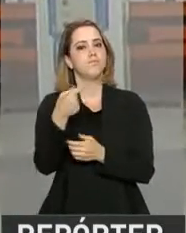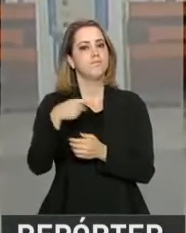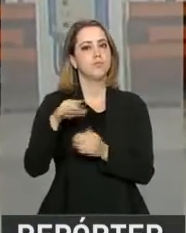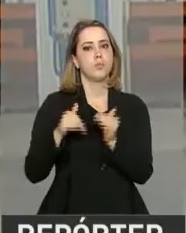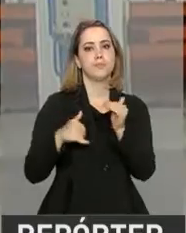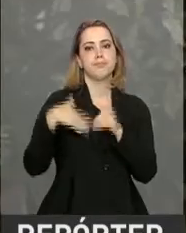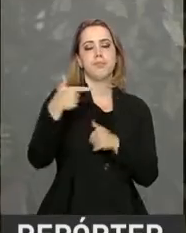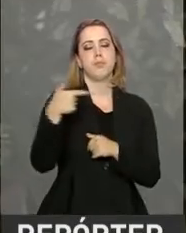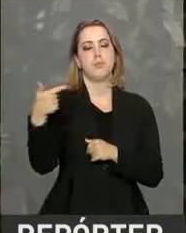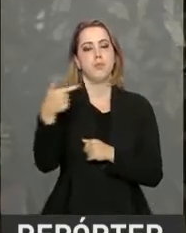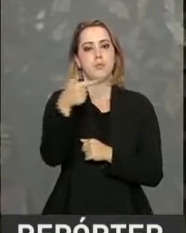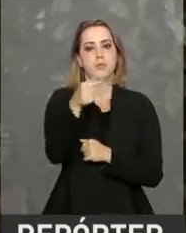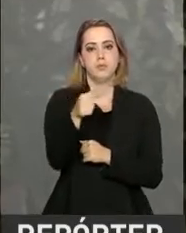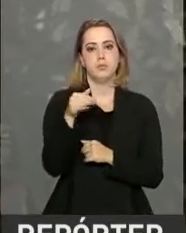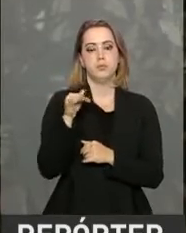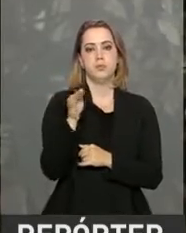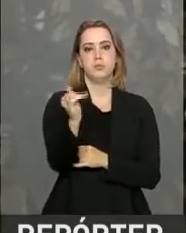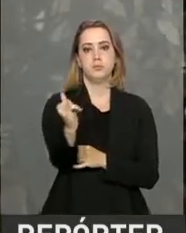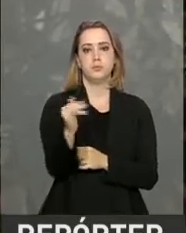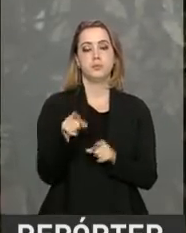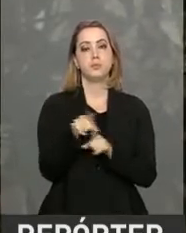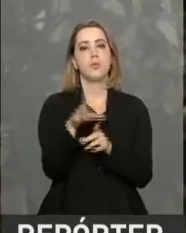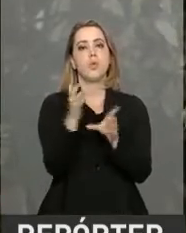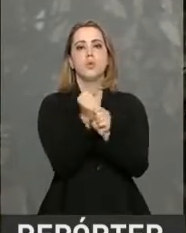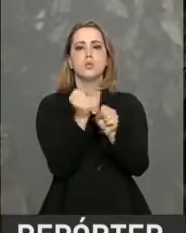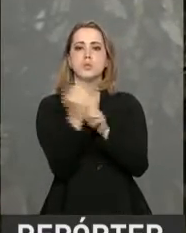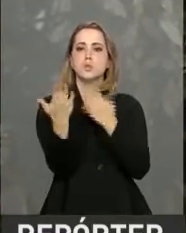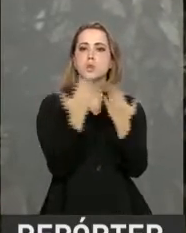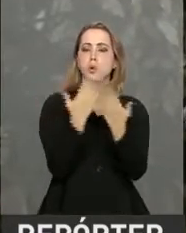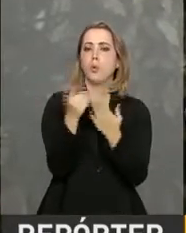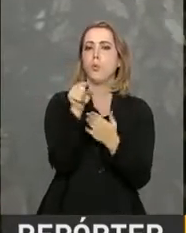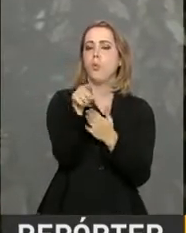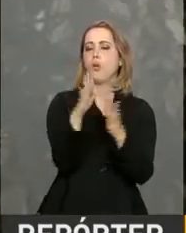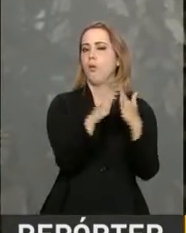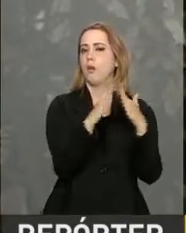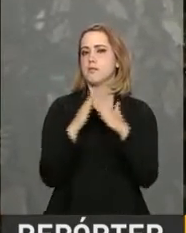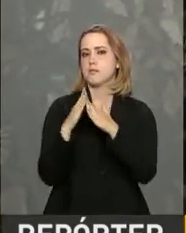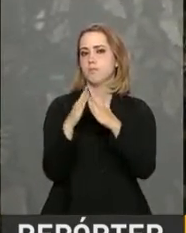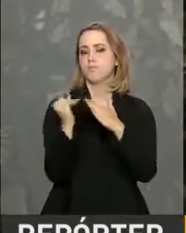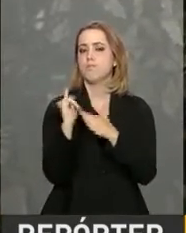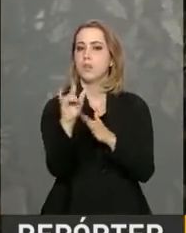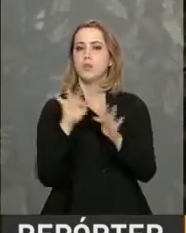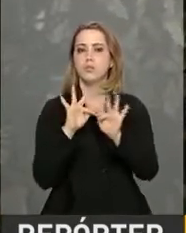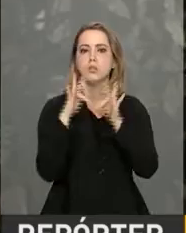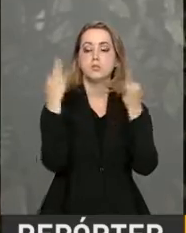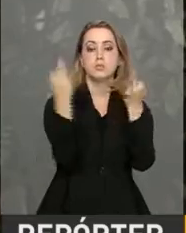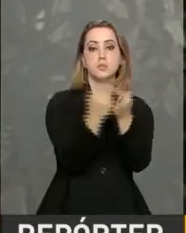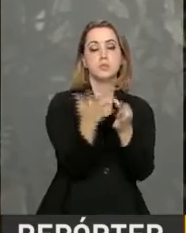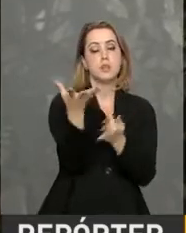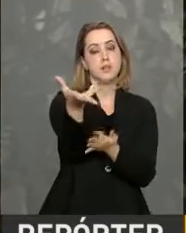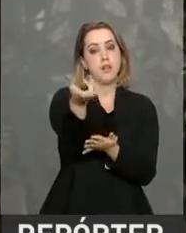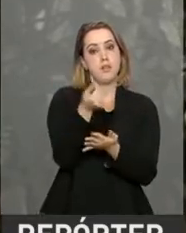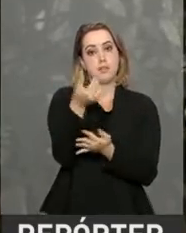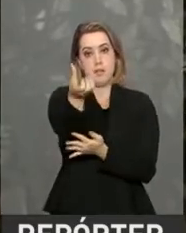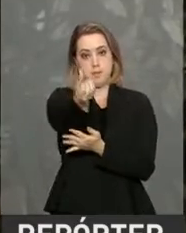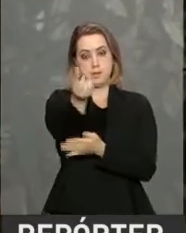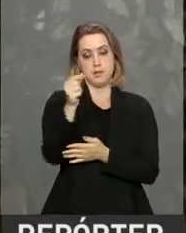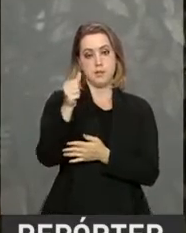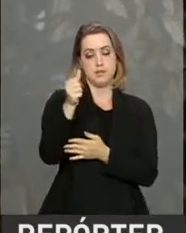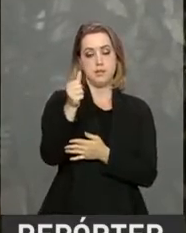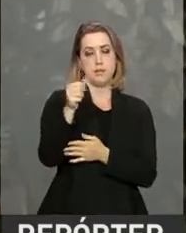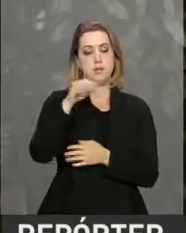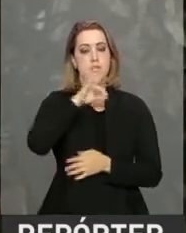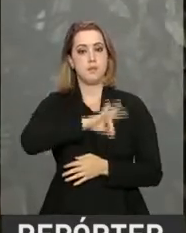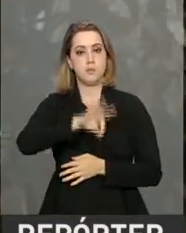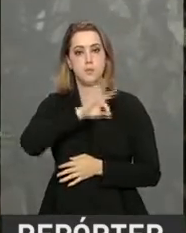milhões de reais. As contas do governo funcionam como orçamento de casa. Se uma família recebe 6 mil reais de salário,